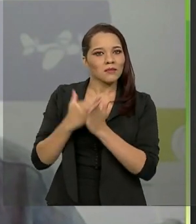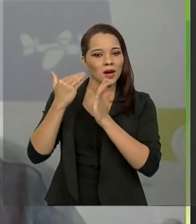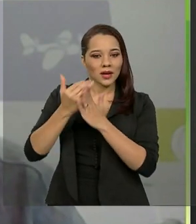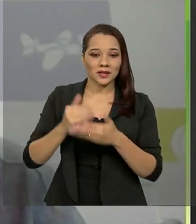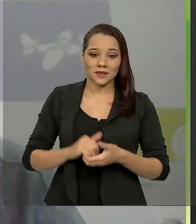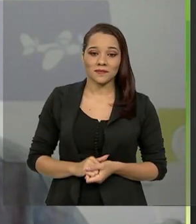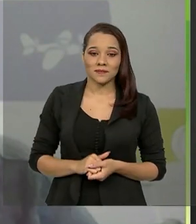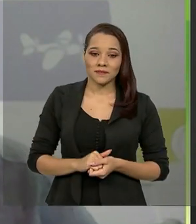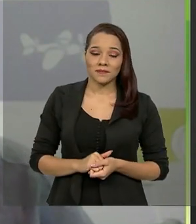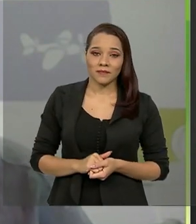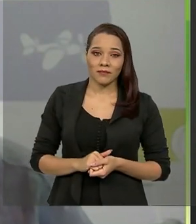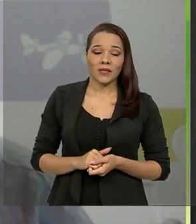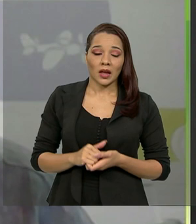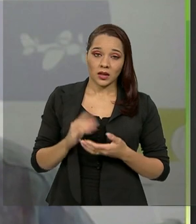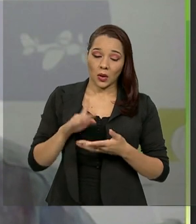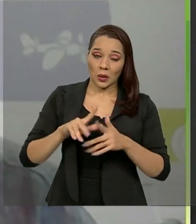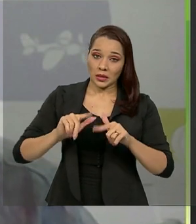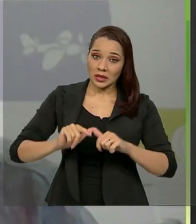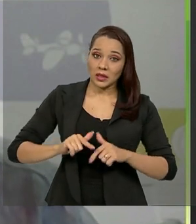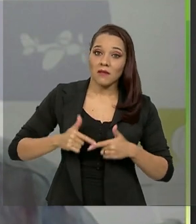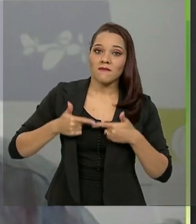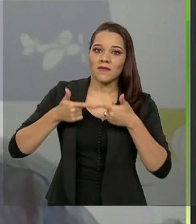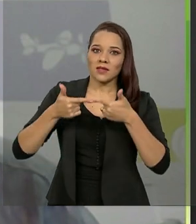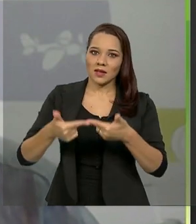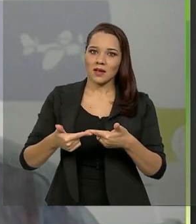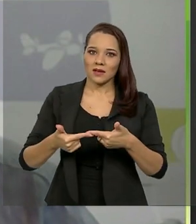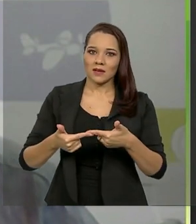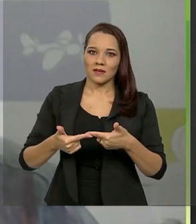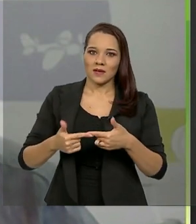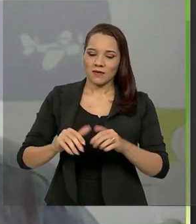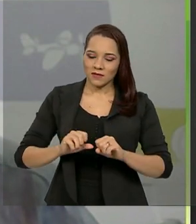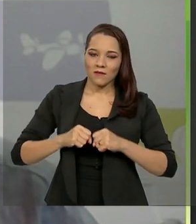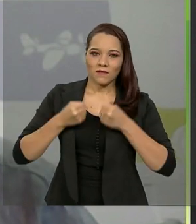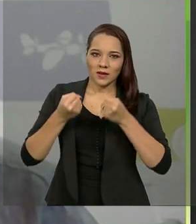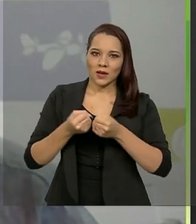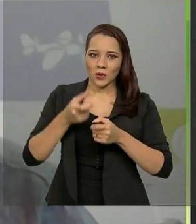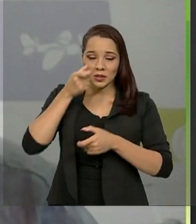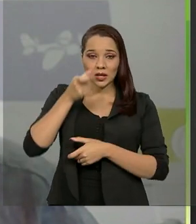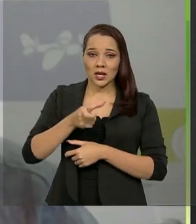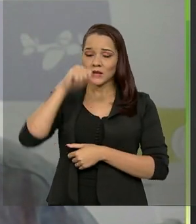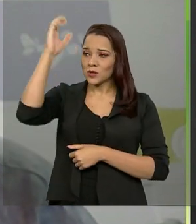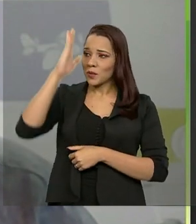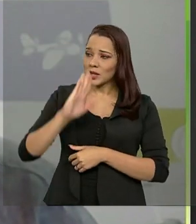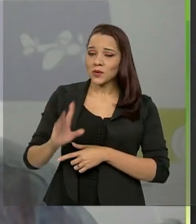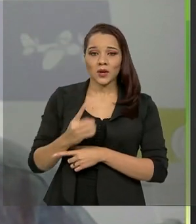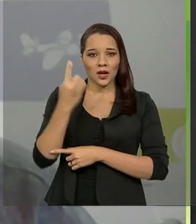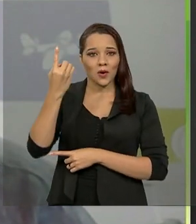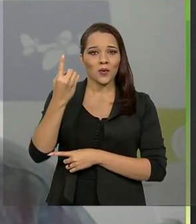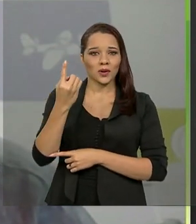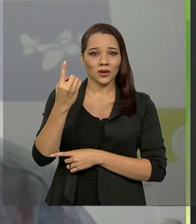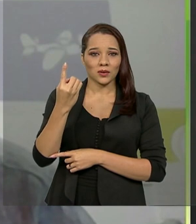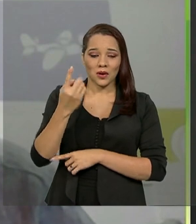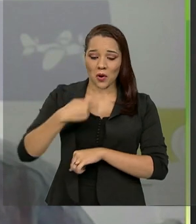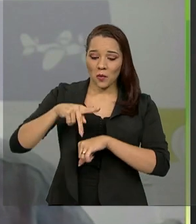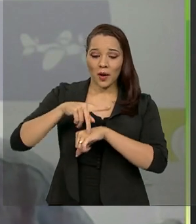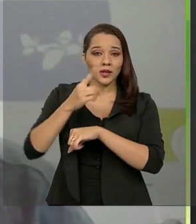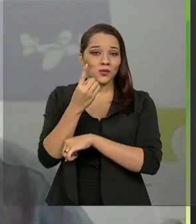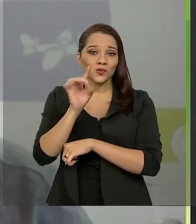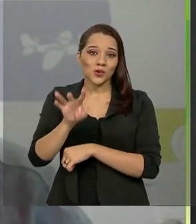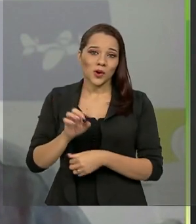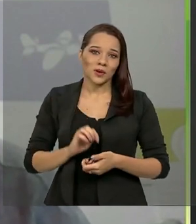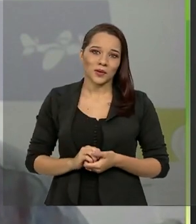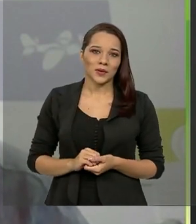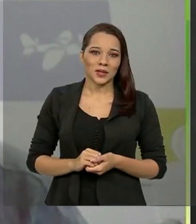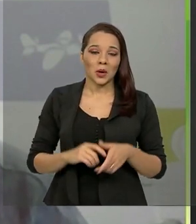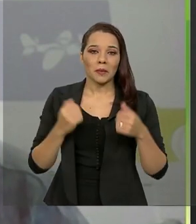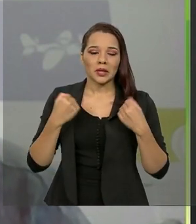também defender os interesses de um país que é uno. Eu volto a dizer, o Estado é um só. A gente tem